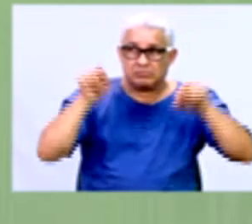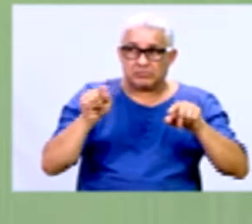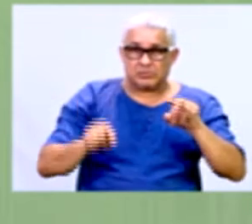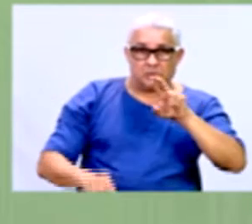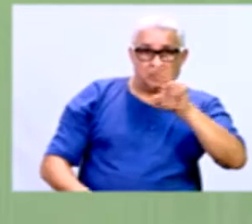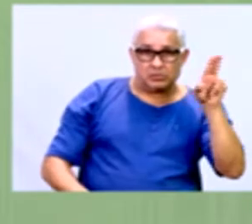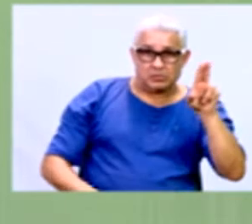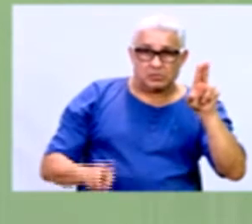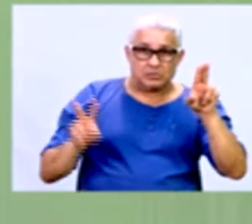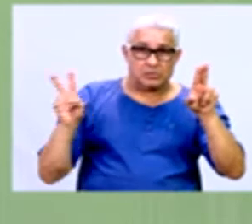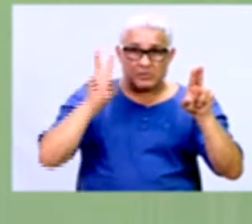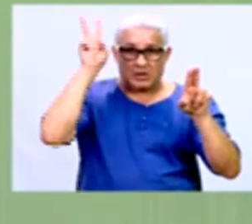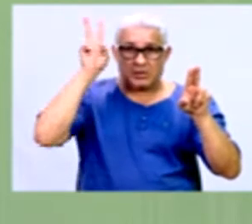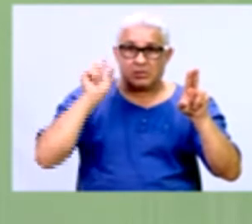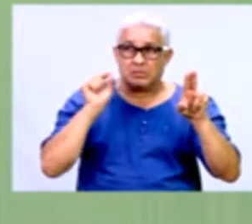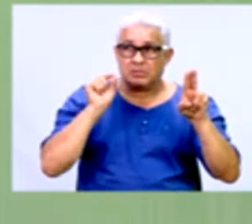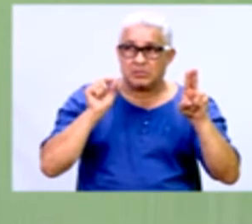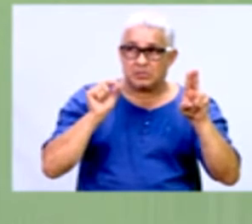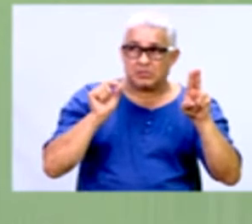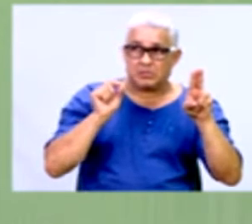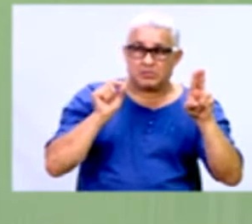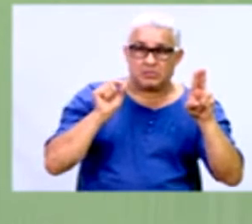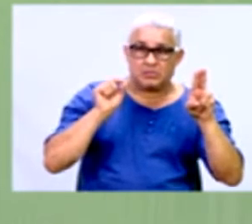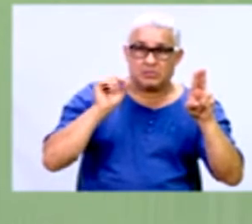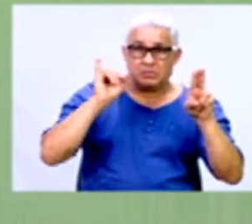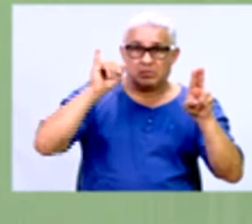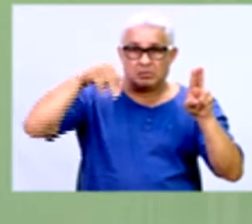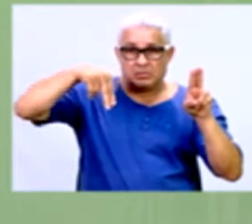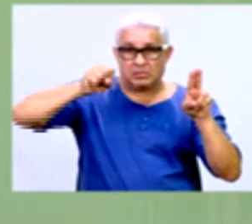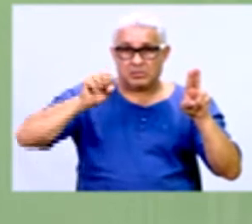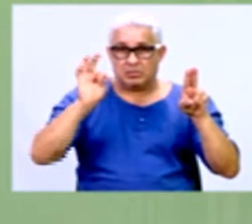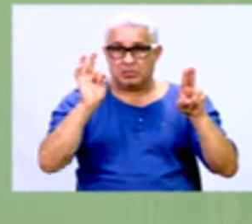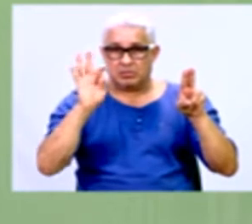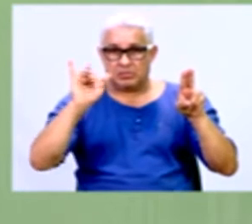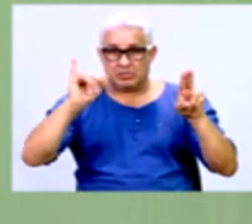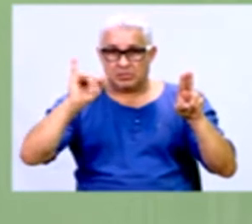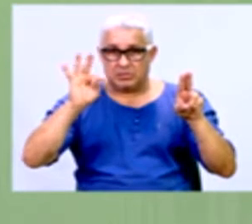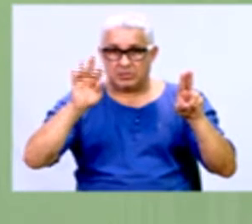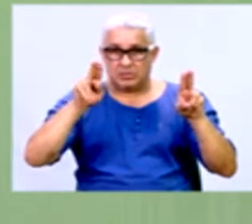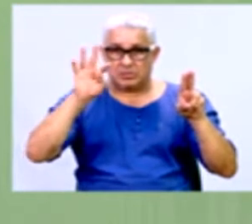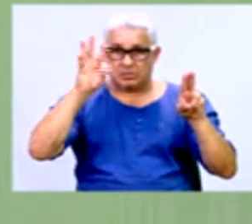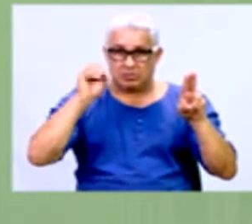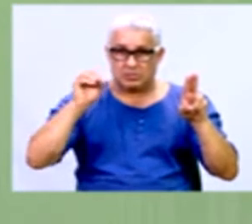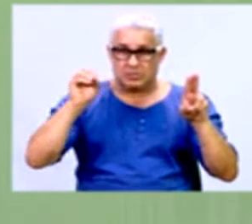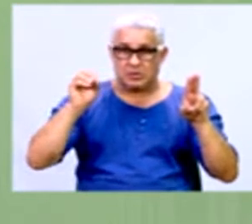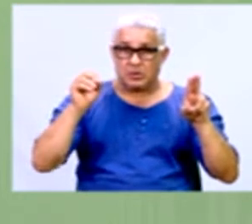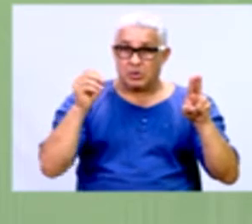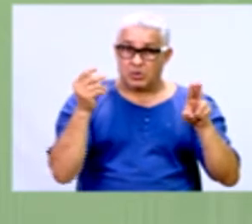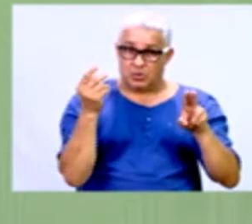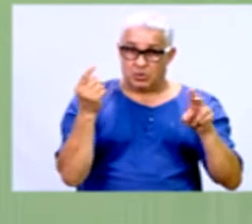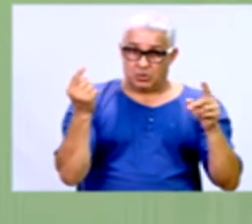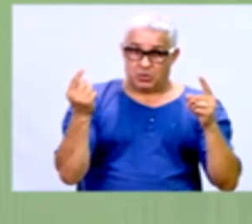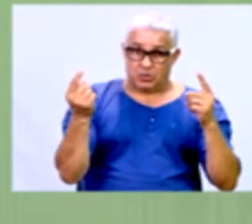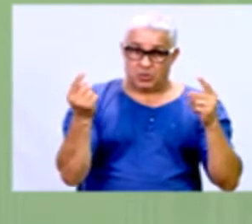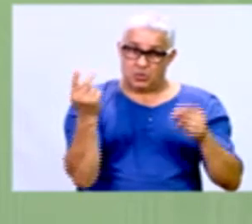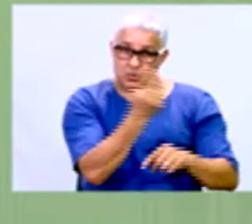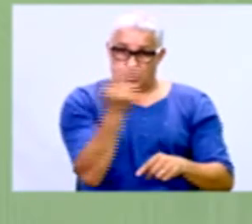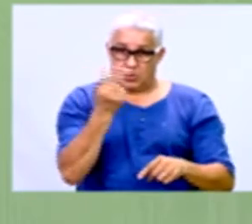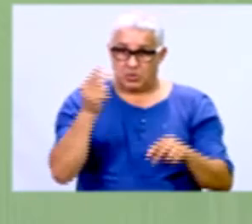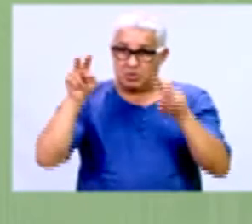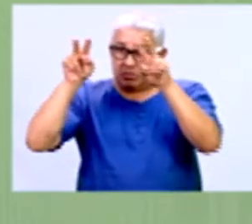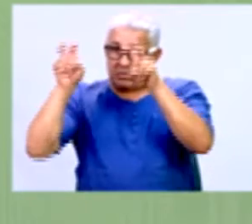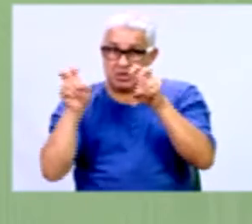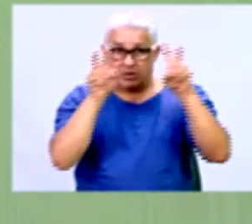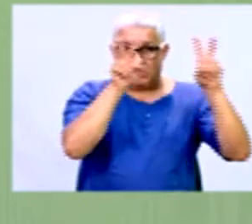e o valor da nossa chave é instituto, certo? Todos eles, entre aspas, são caracteres